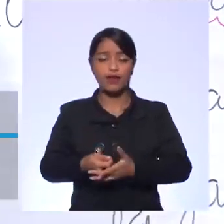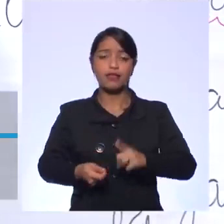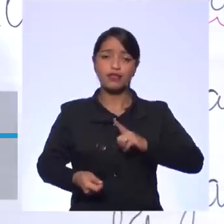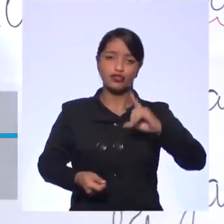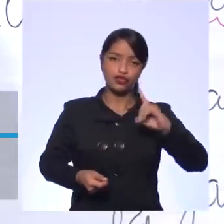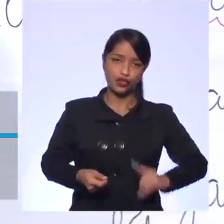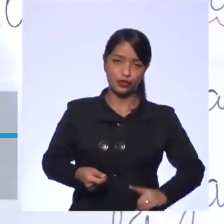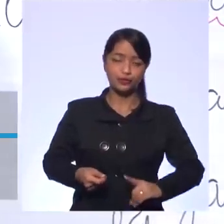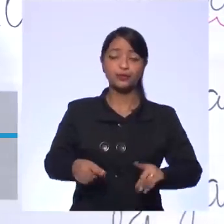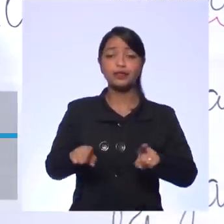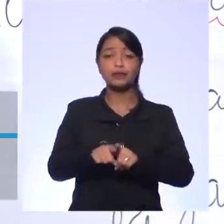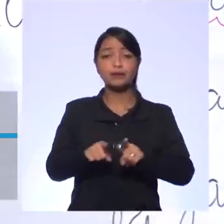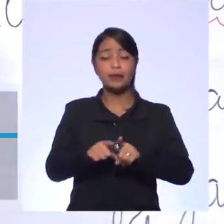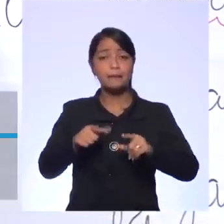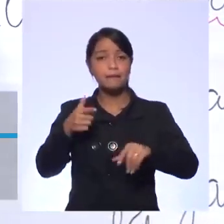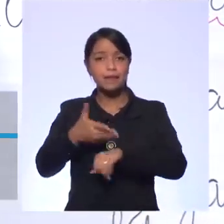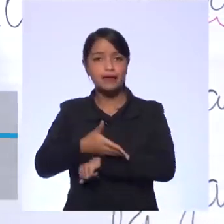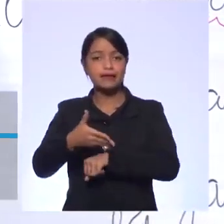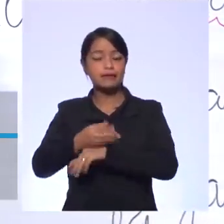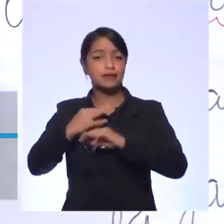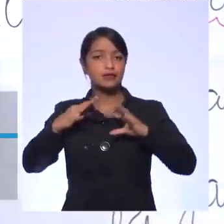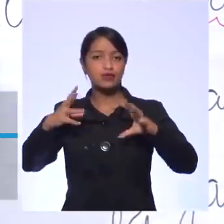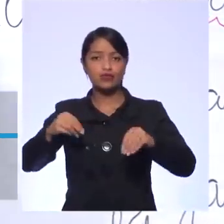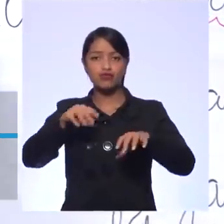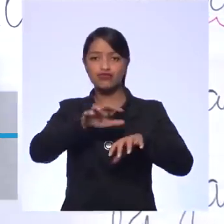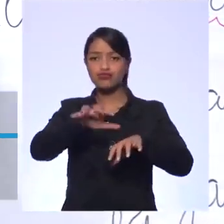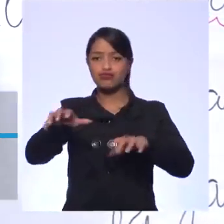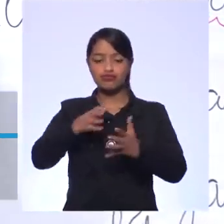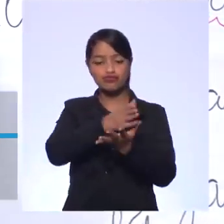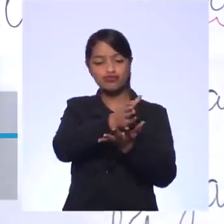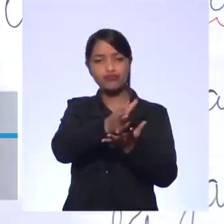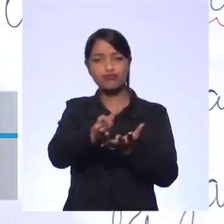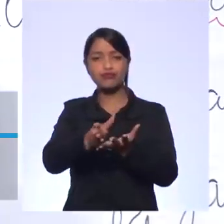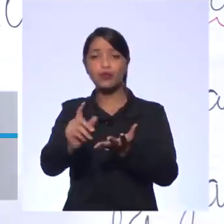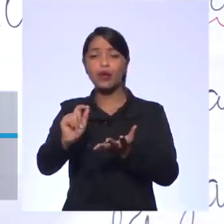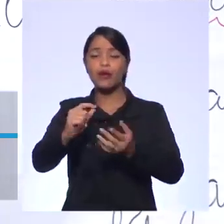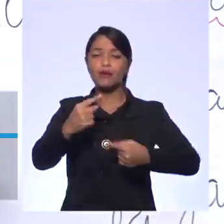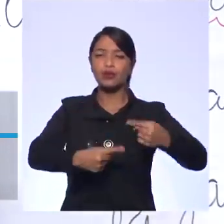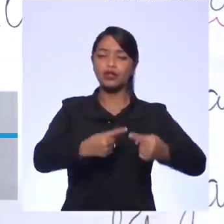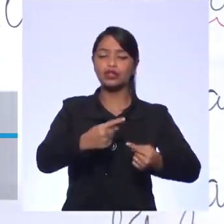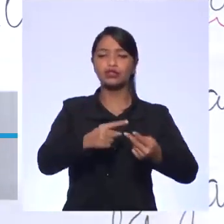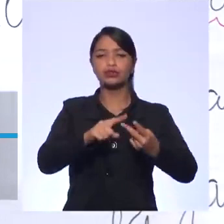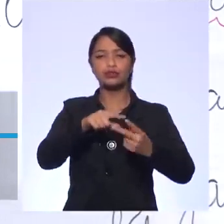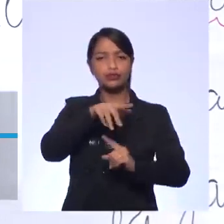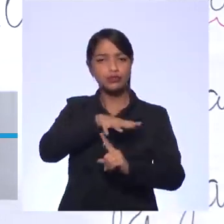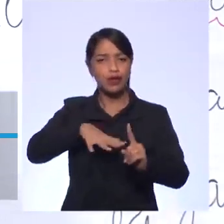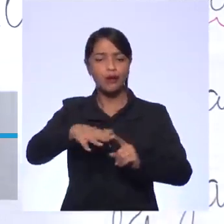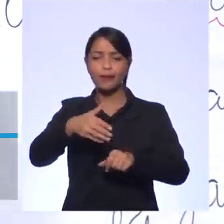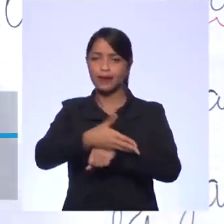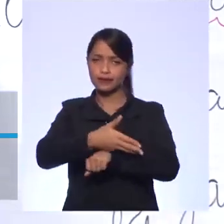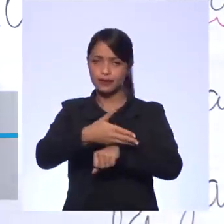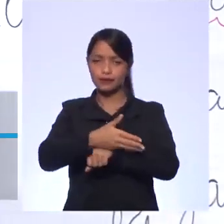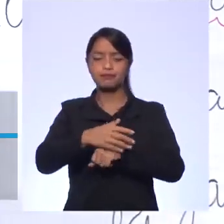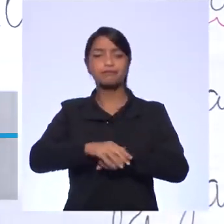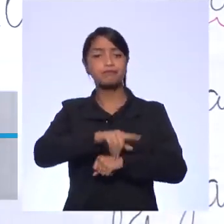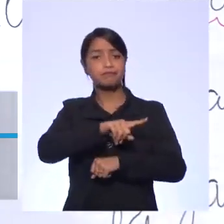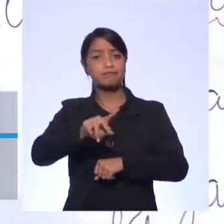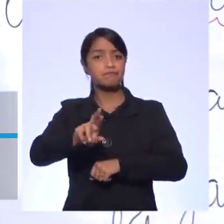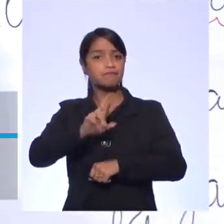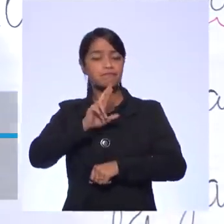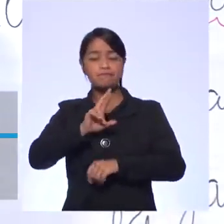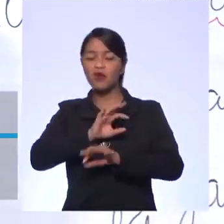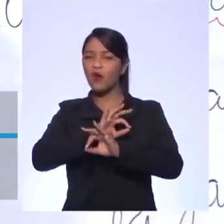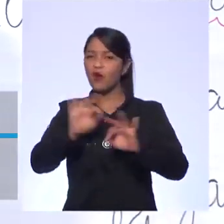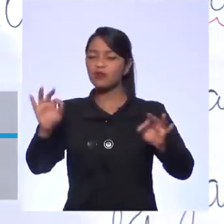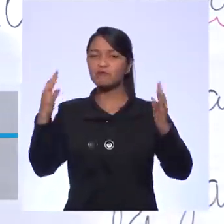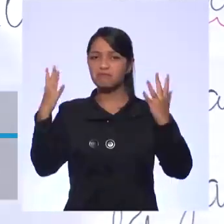esferas políticas, sociais da nossa sociedade. Ótimas respostas, parabéns ao chat, vocês arrasaram aí nas